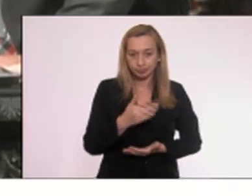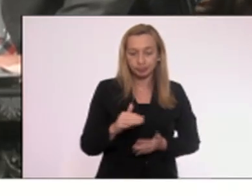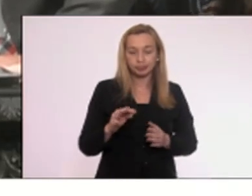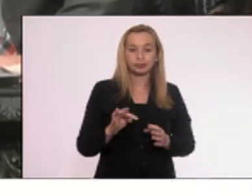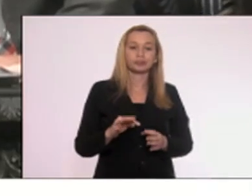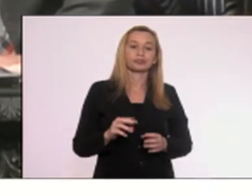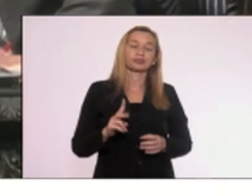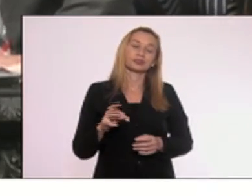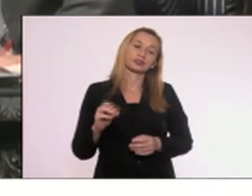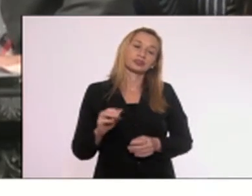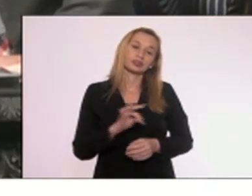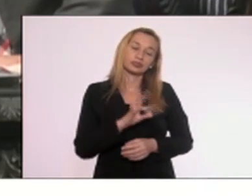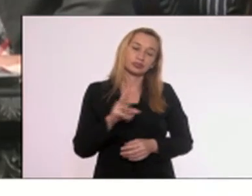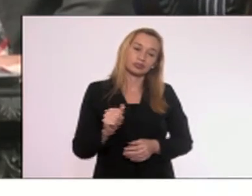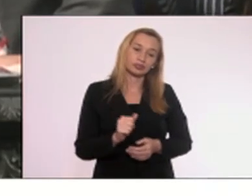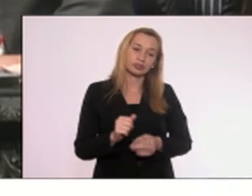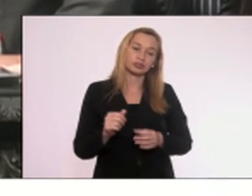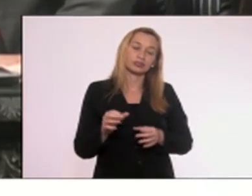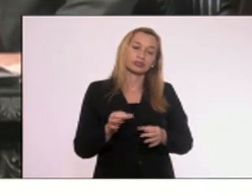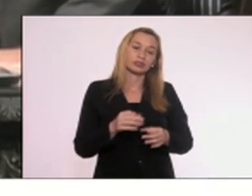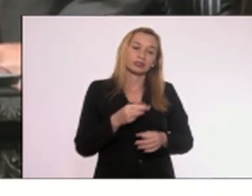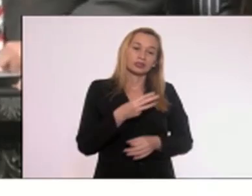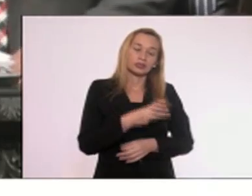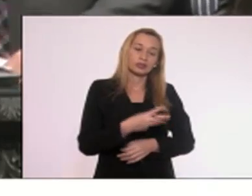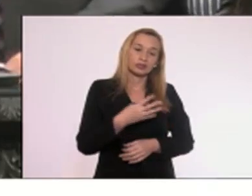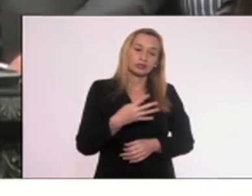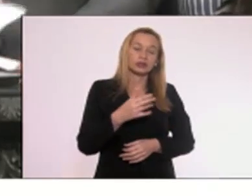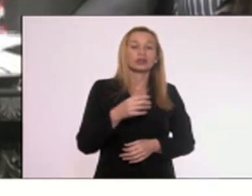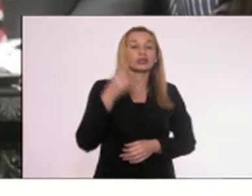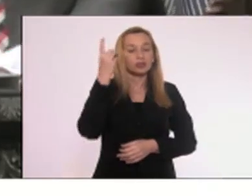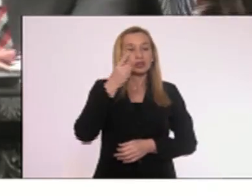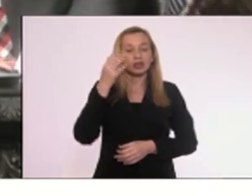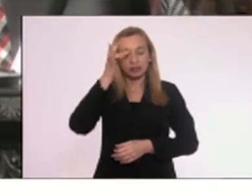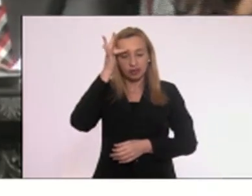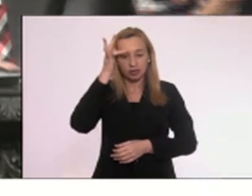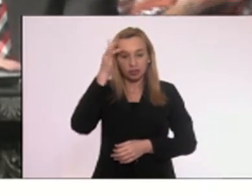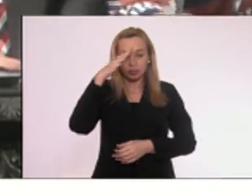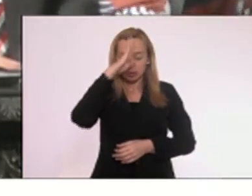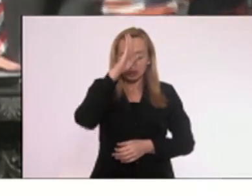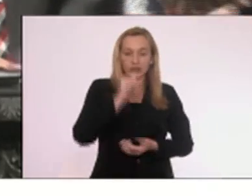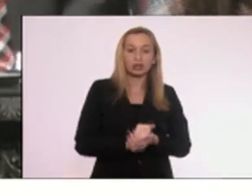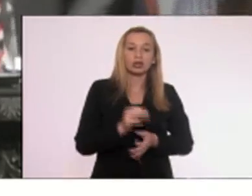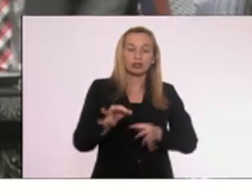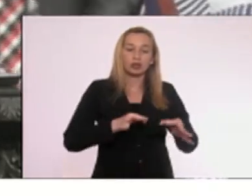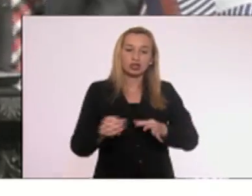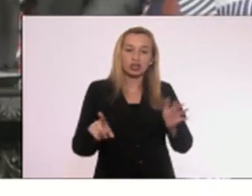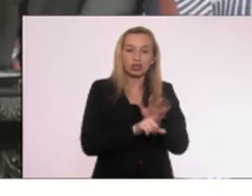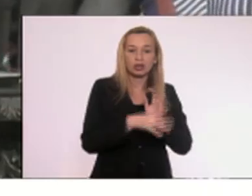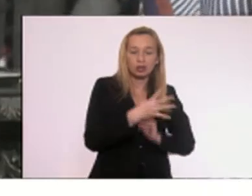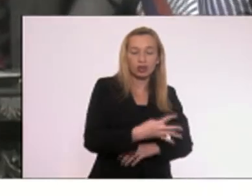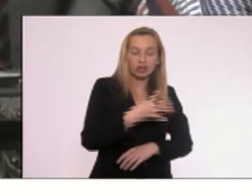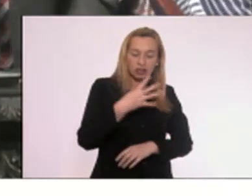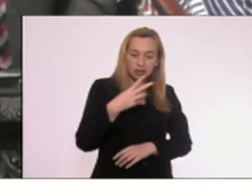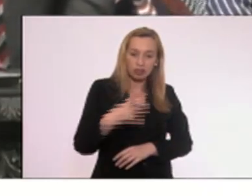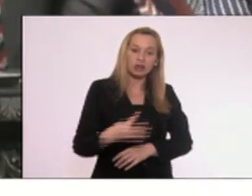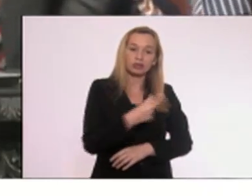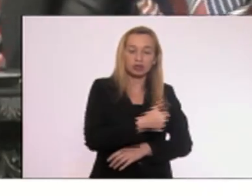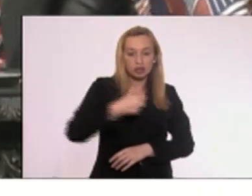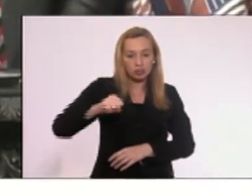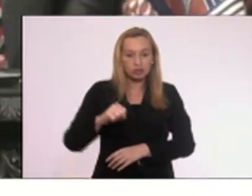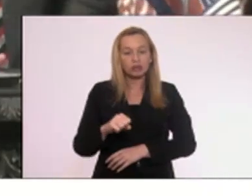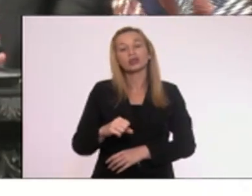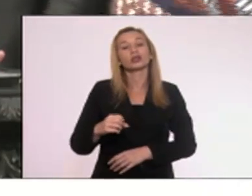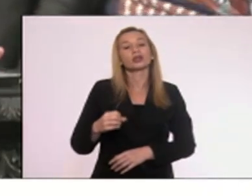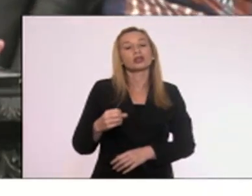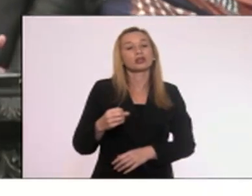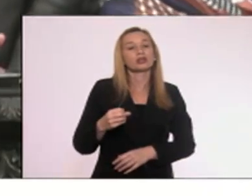aposto ao projeto de lei 2294/16, de autoria do deputado Flávio Bolsonaro, ao veto parcial aposto ao projeto de lei 4443 de 2018, de